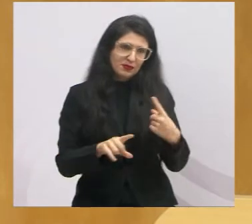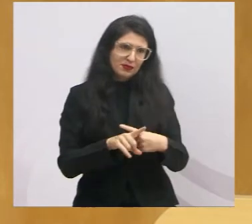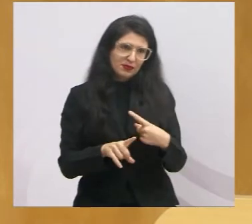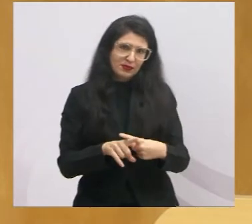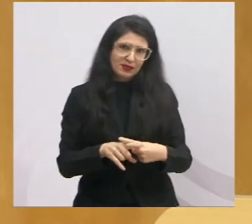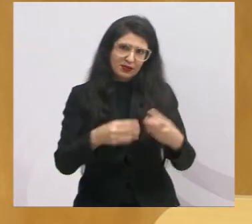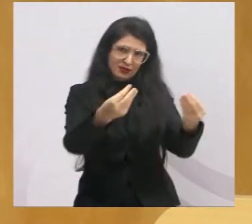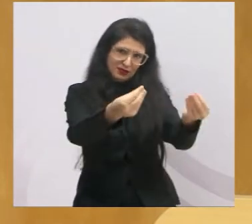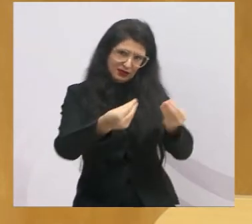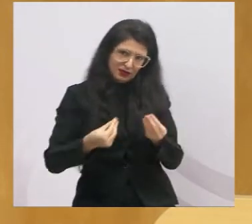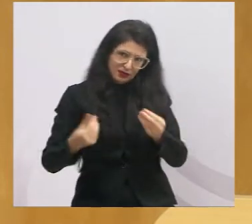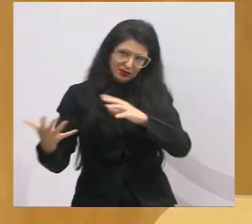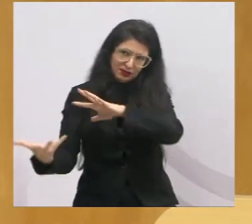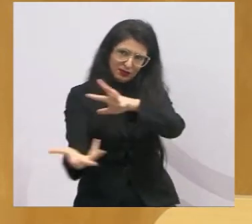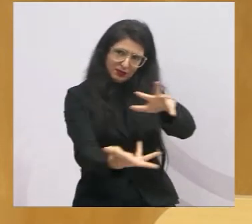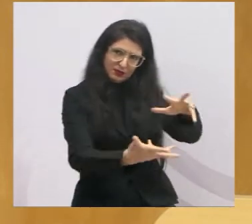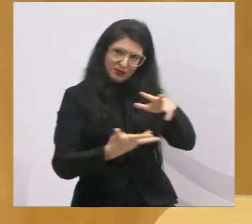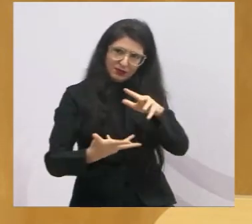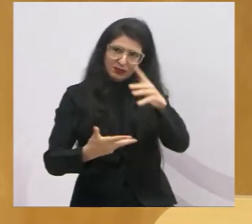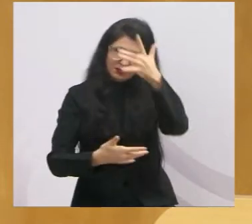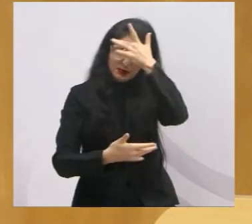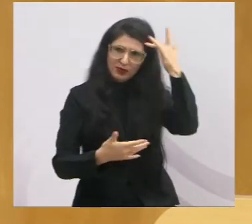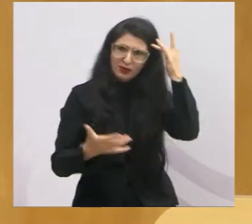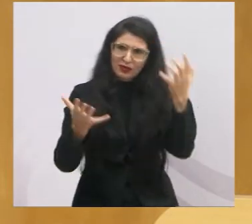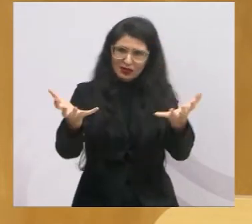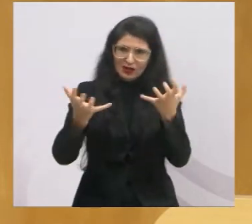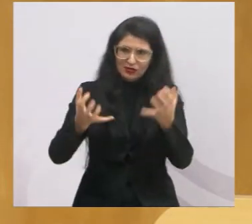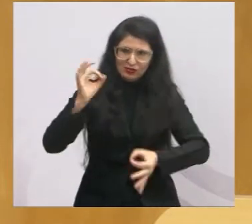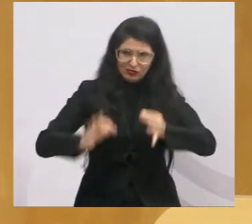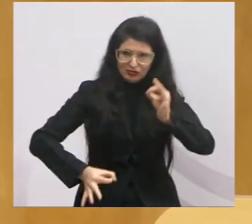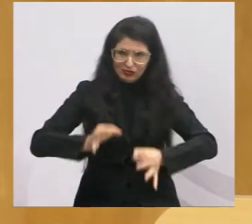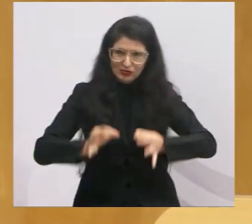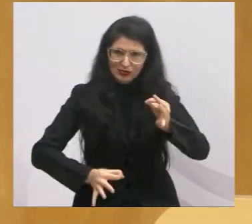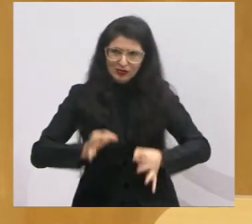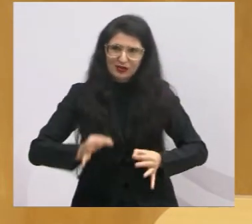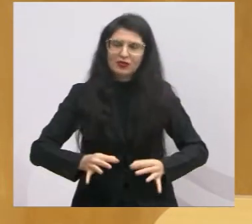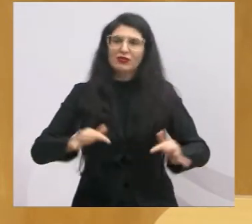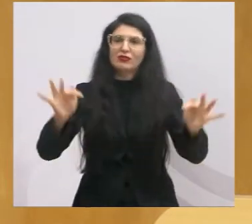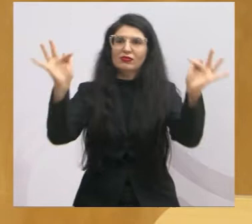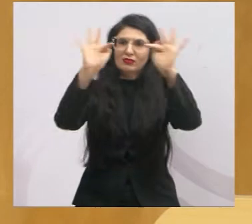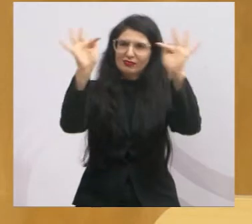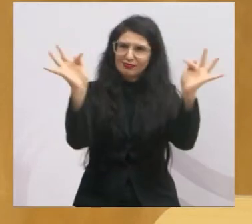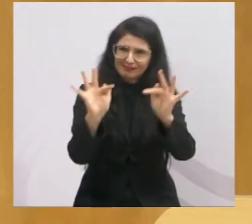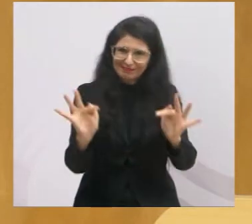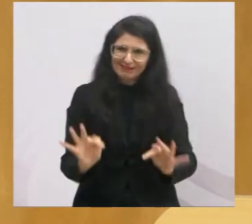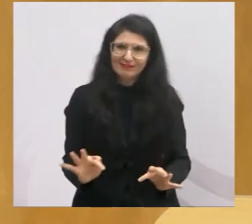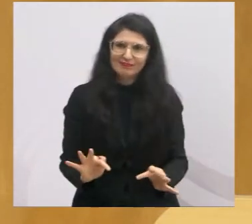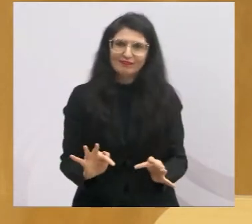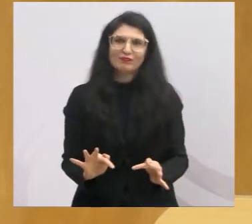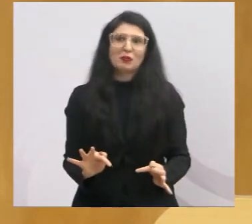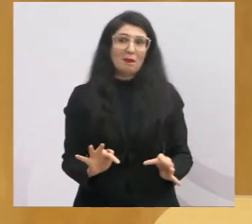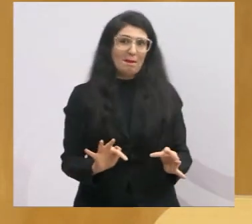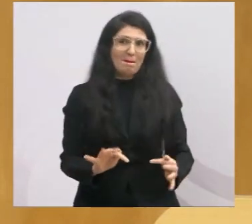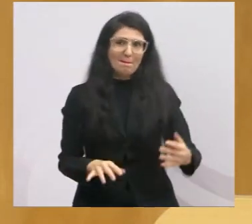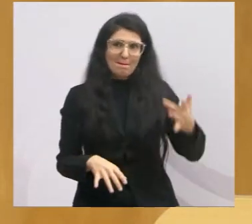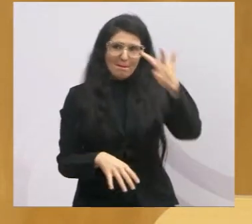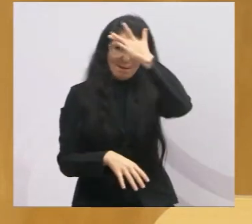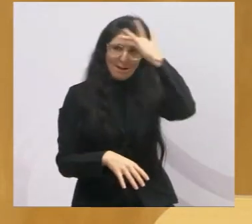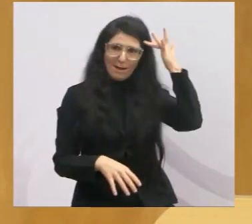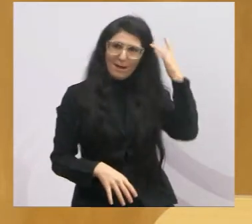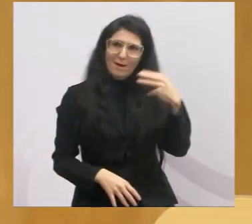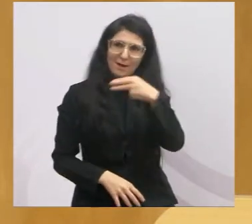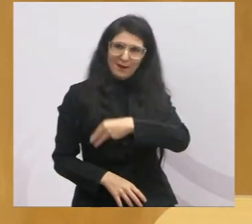servimos, declaro aberta a presente sessão ordinária. Convido a todos para a execução do hino nacional brasileiro. Logo após,